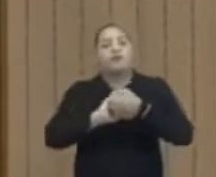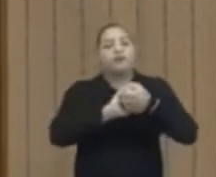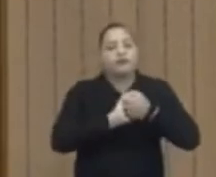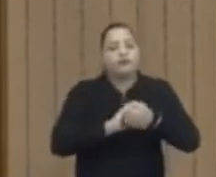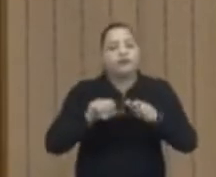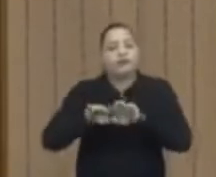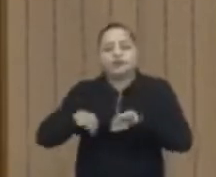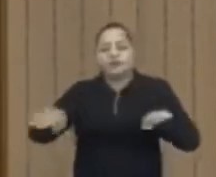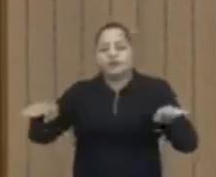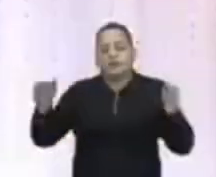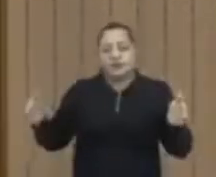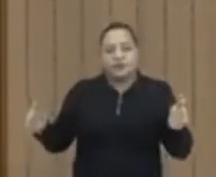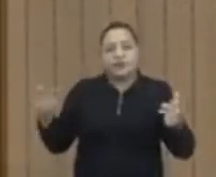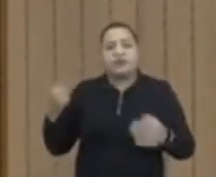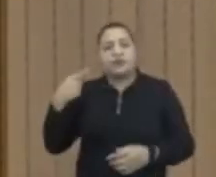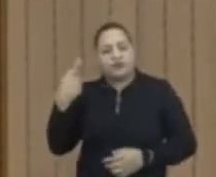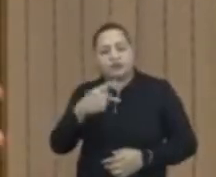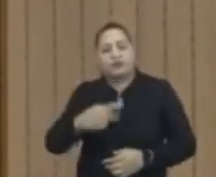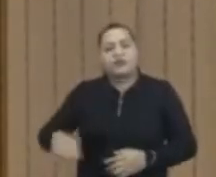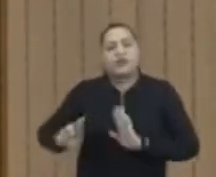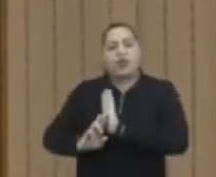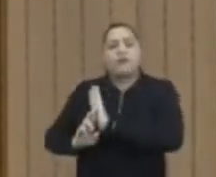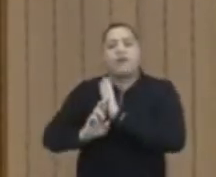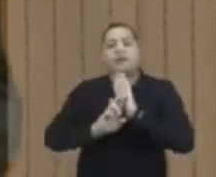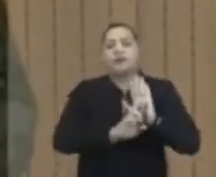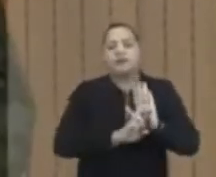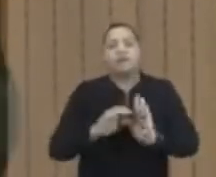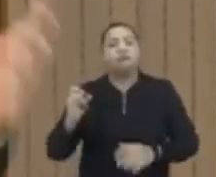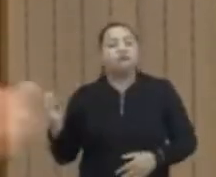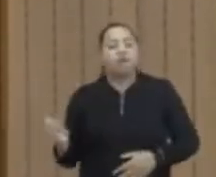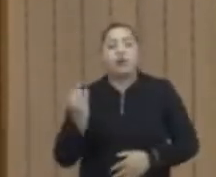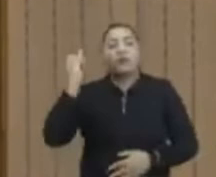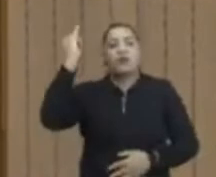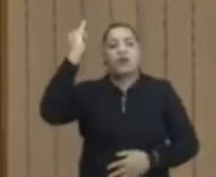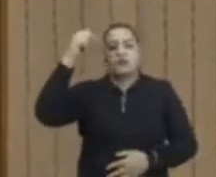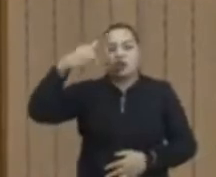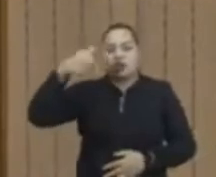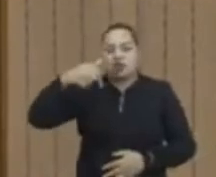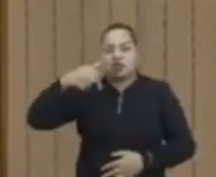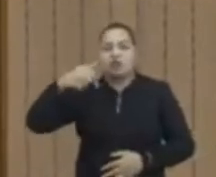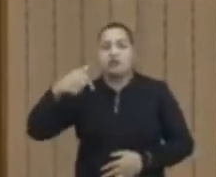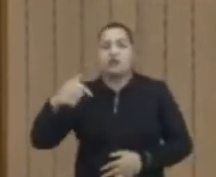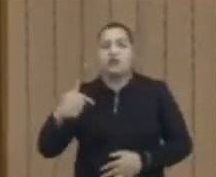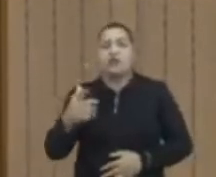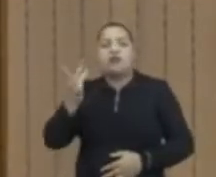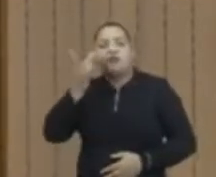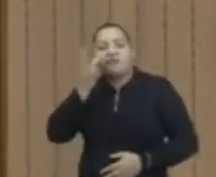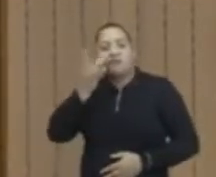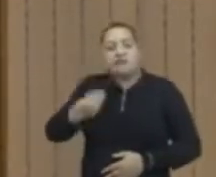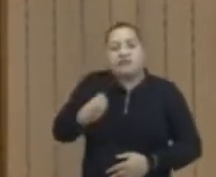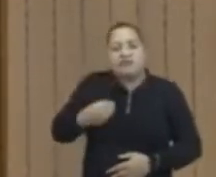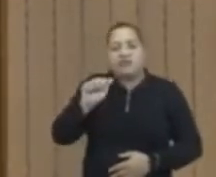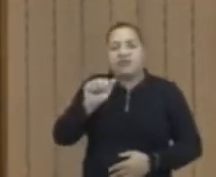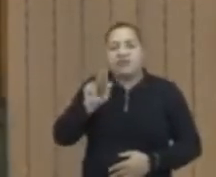a mesa, que é muito representativa, né, que é muito importante, aqui inicialmente na presença do Dr. Augusto Aras,